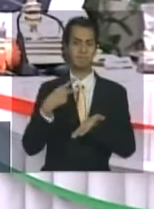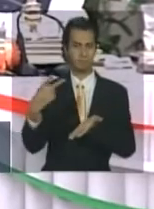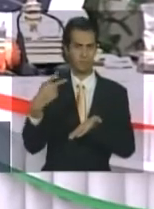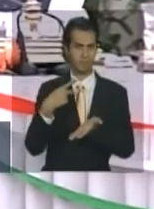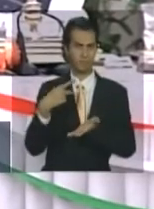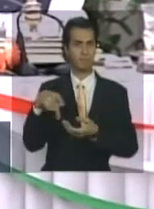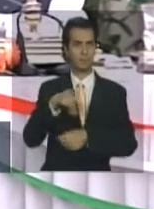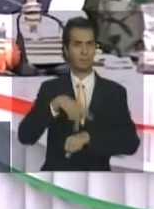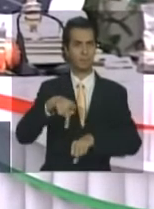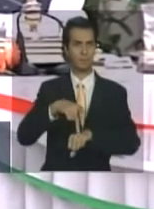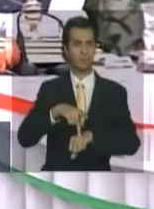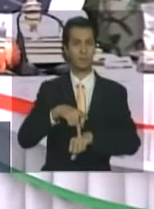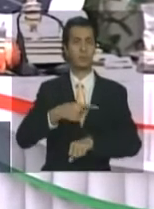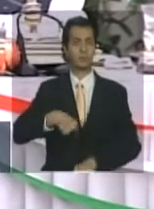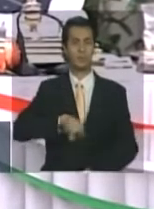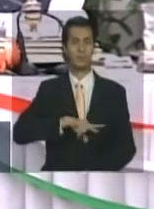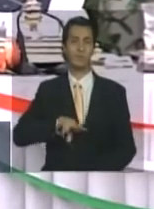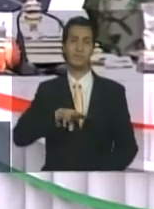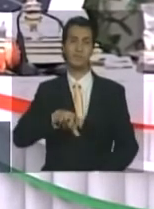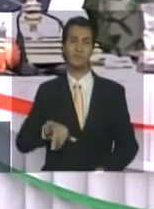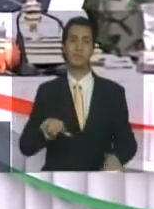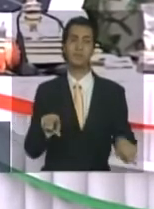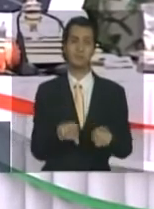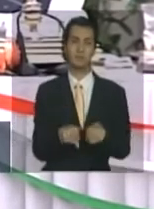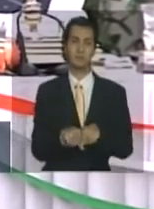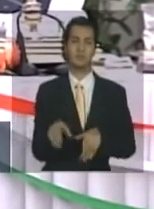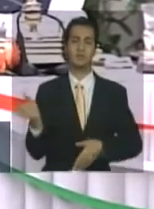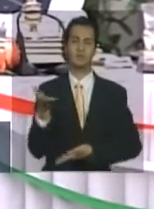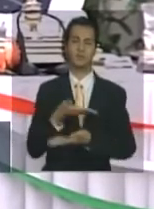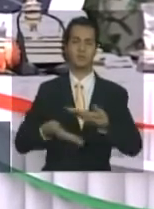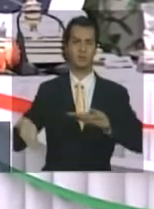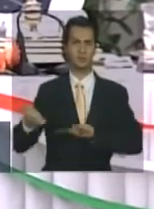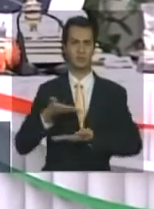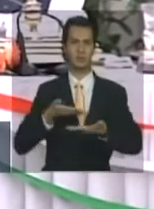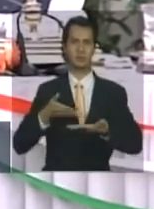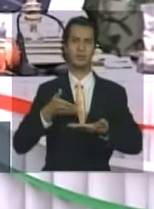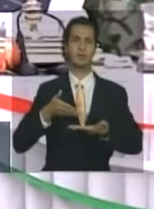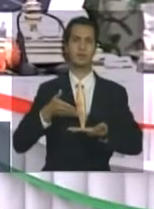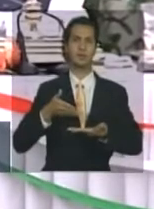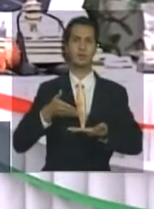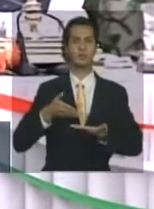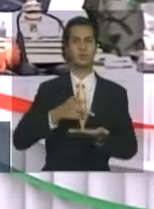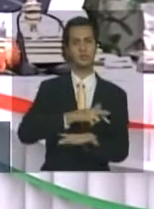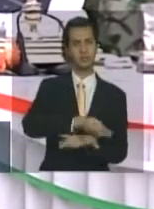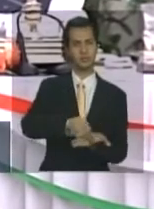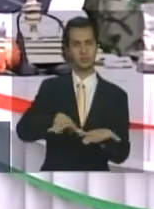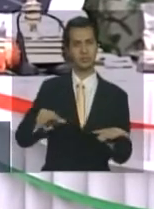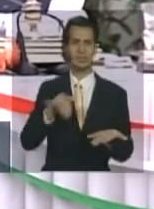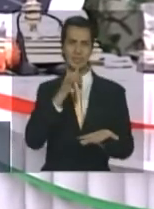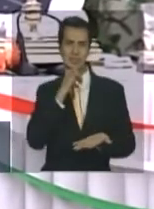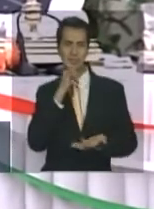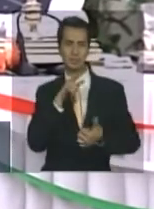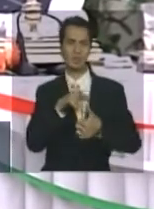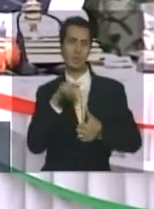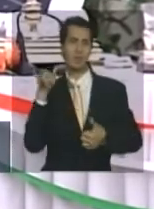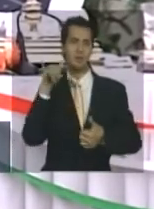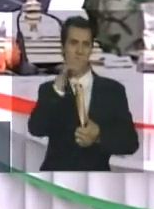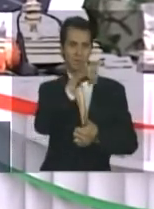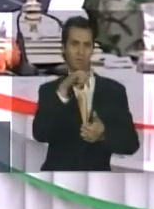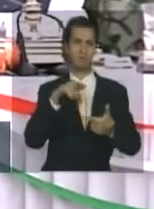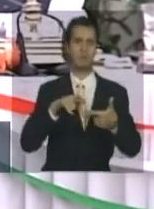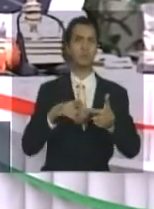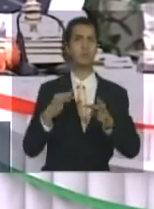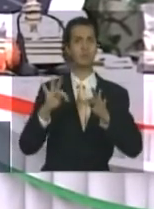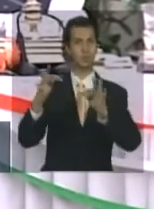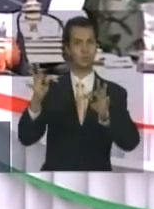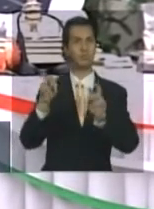particular promover o intercâmbio em setores com forte componente tecnológico, como aeronaves, tecnologias